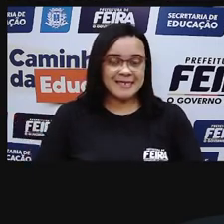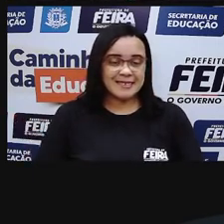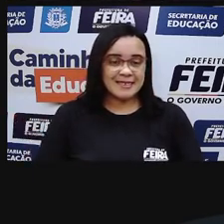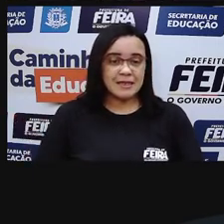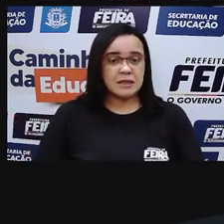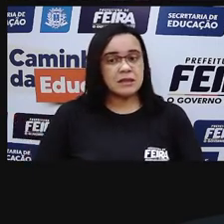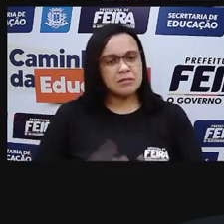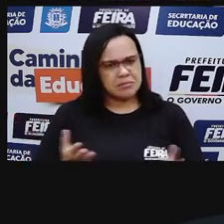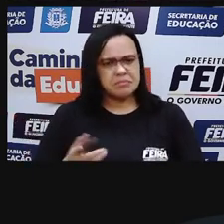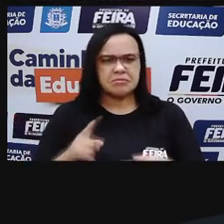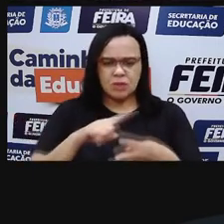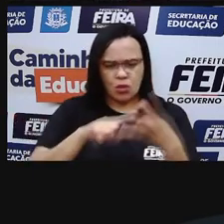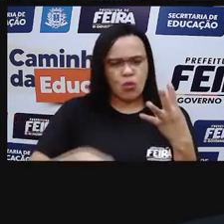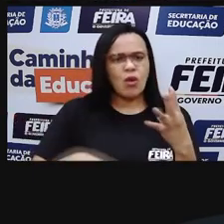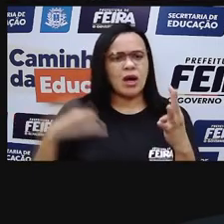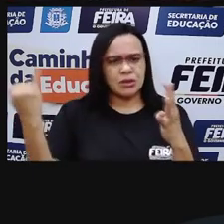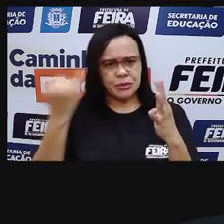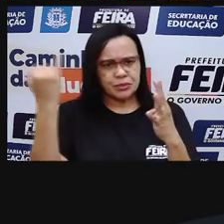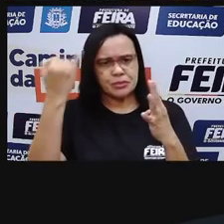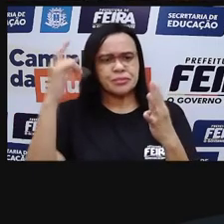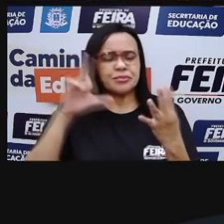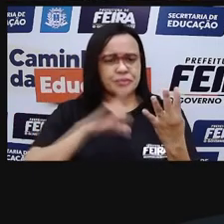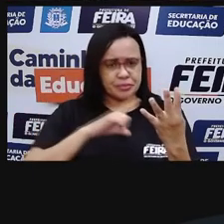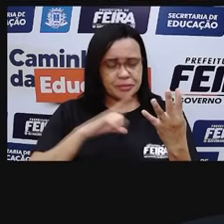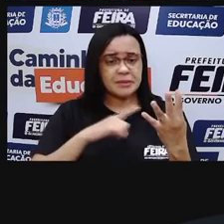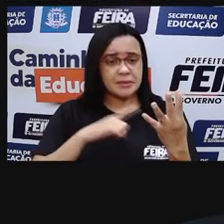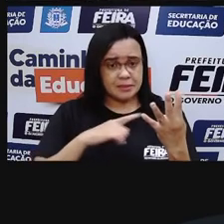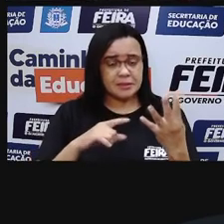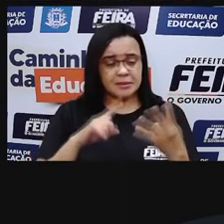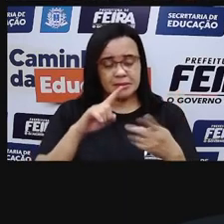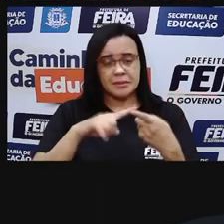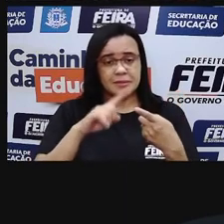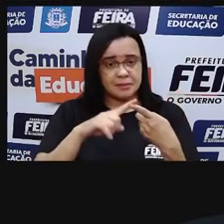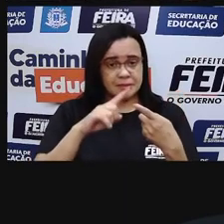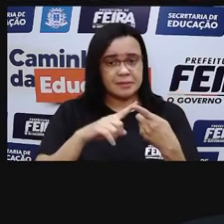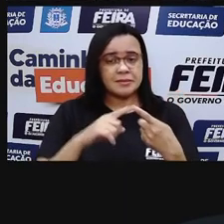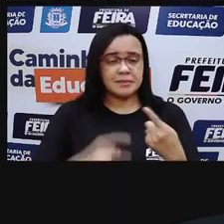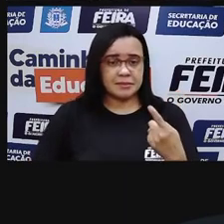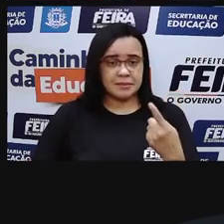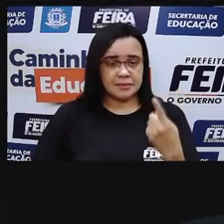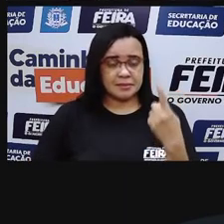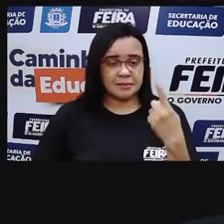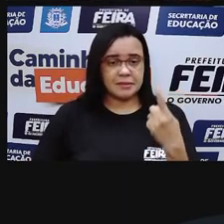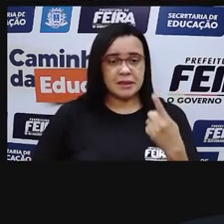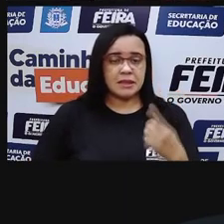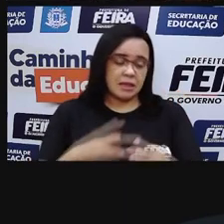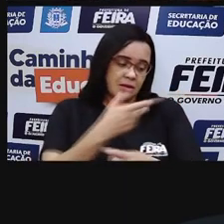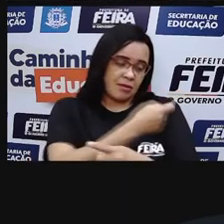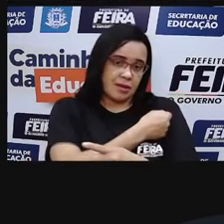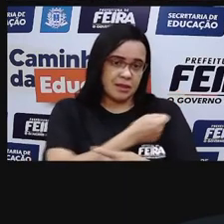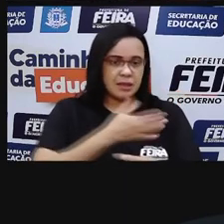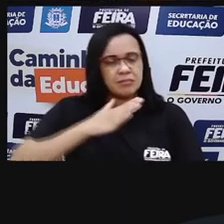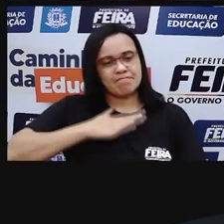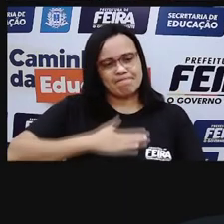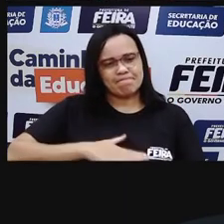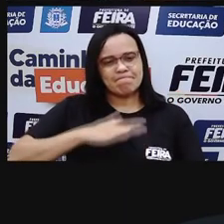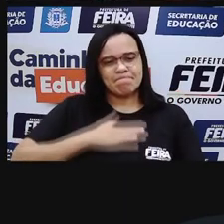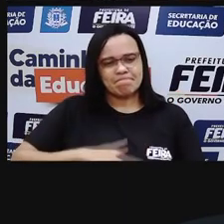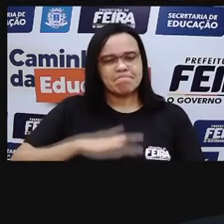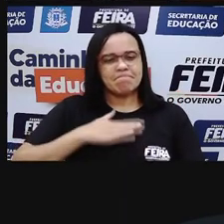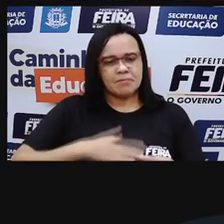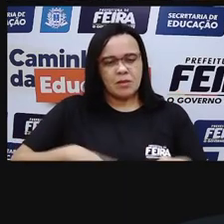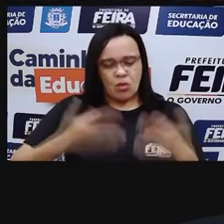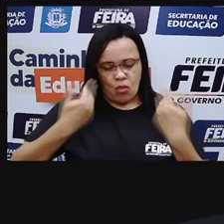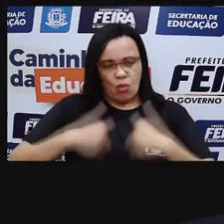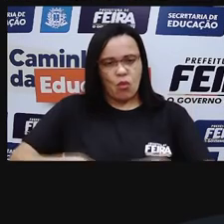vacina. Vacinas que vão ter o micro-organismo, né, atenuado. Então, por exemplo, o vírus, que